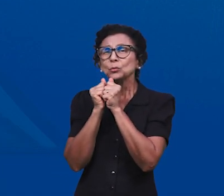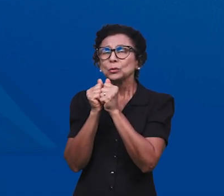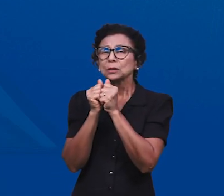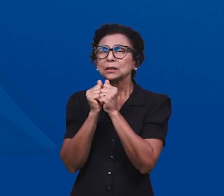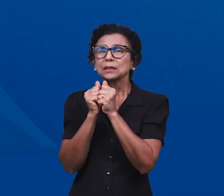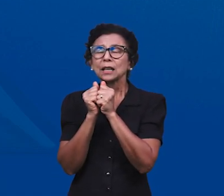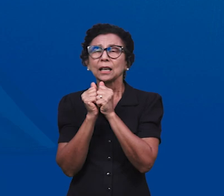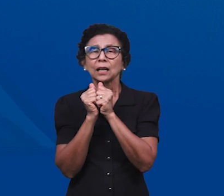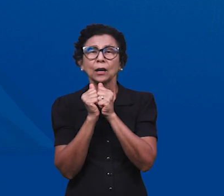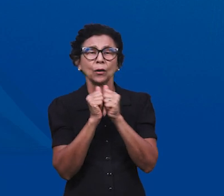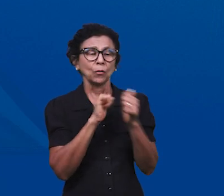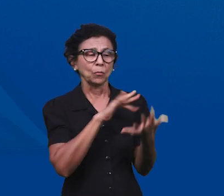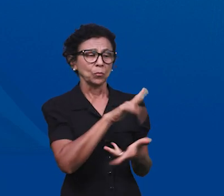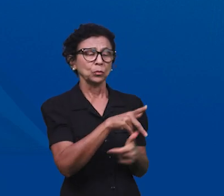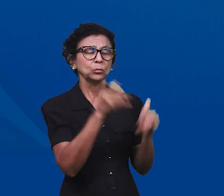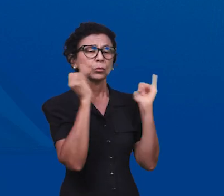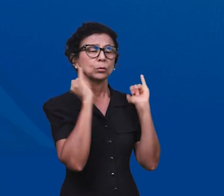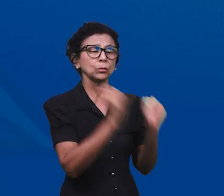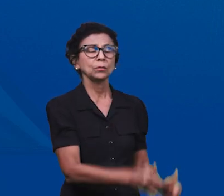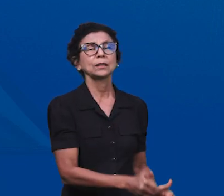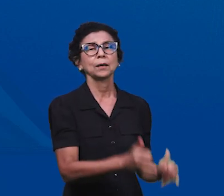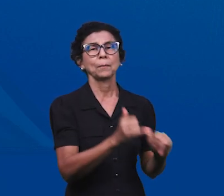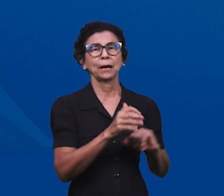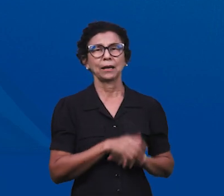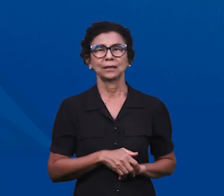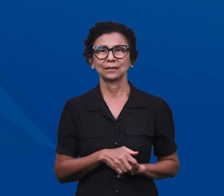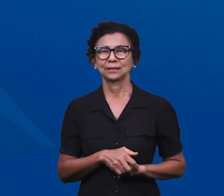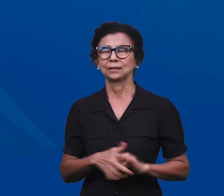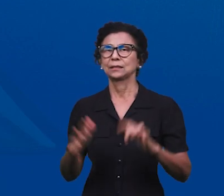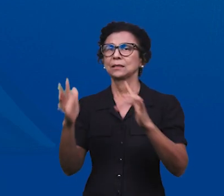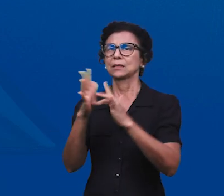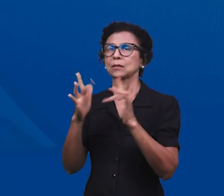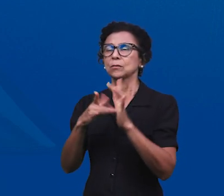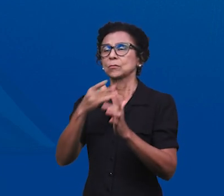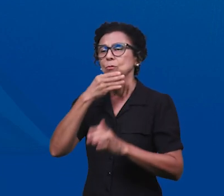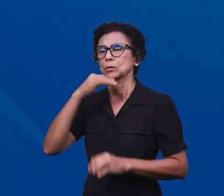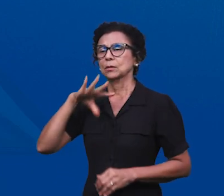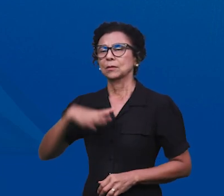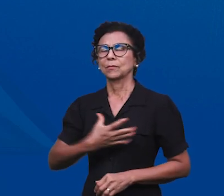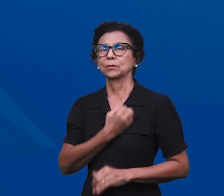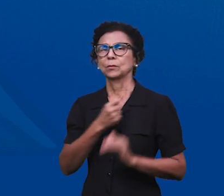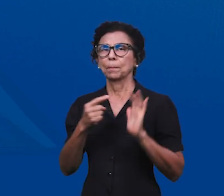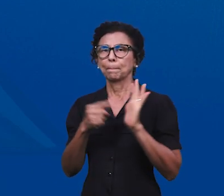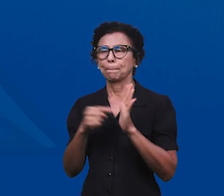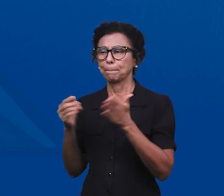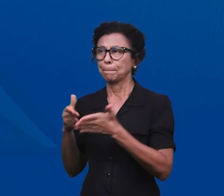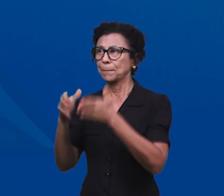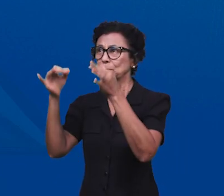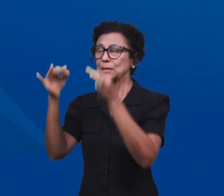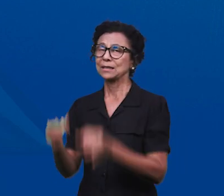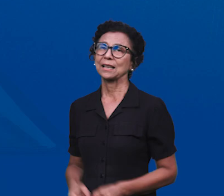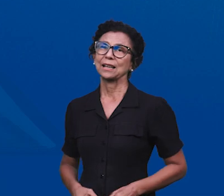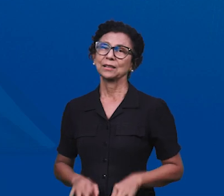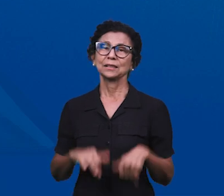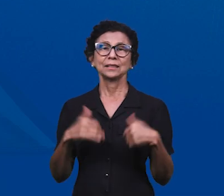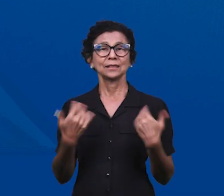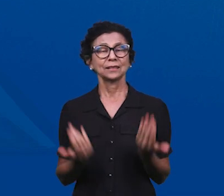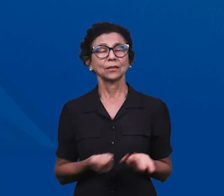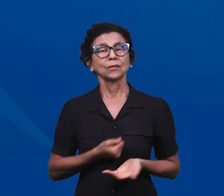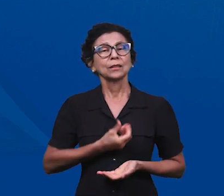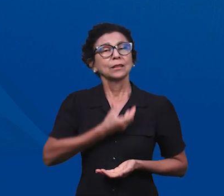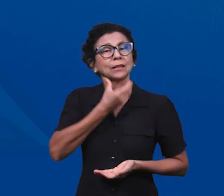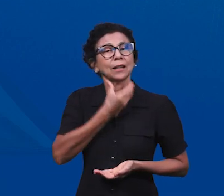andaremos no escuro, porque Ele é a luz que mostra o caminho certo. O Natal é isso.